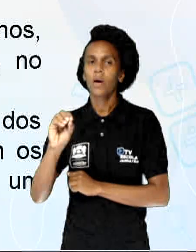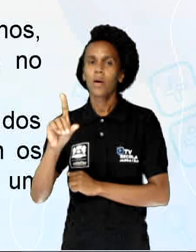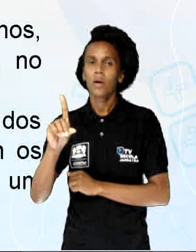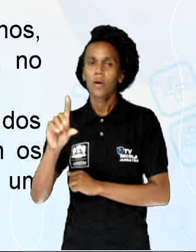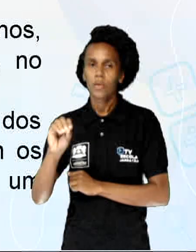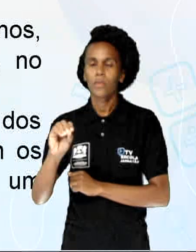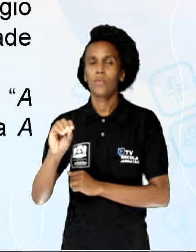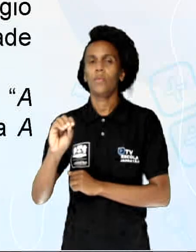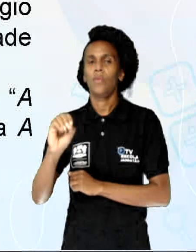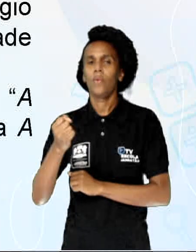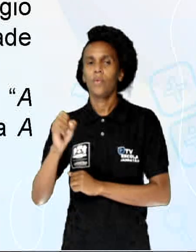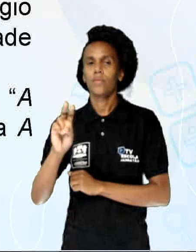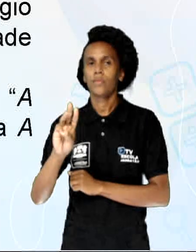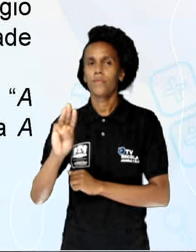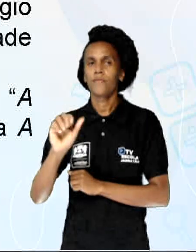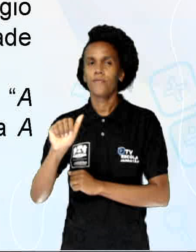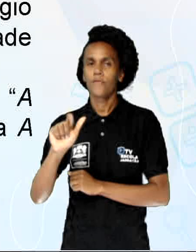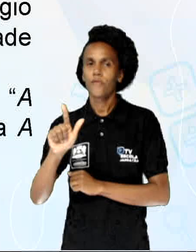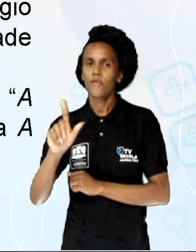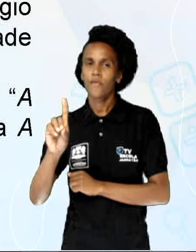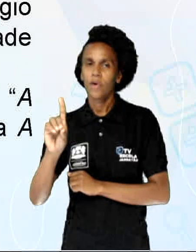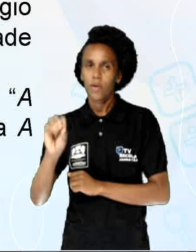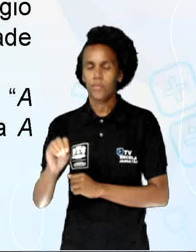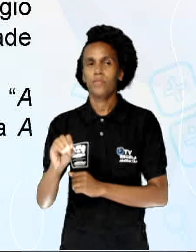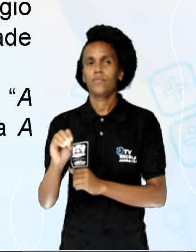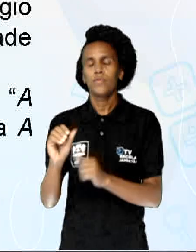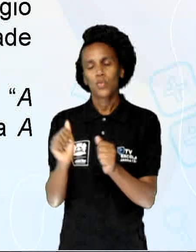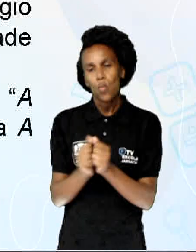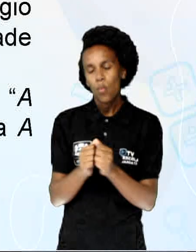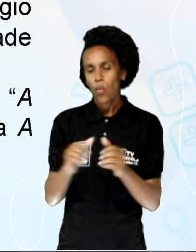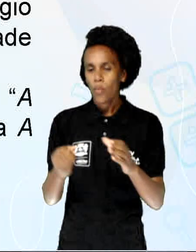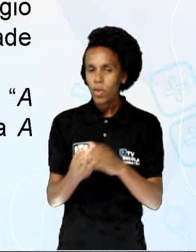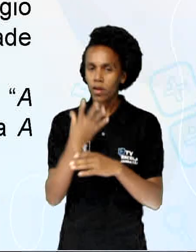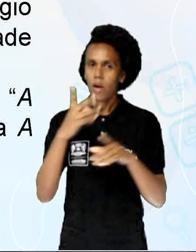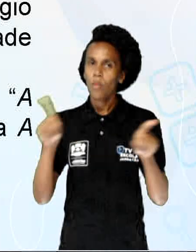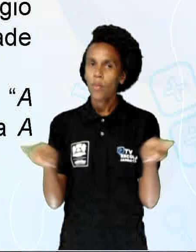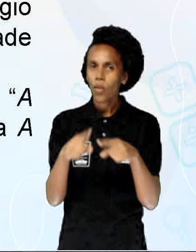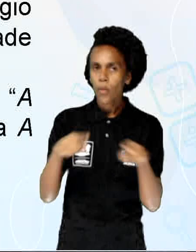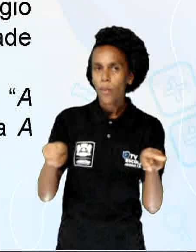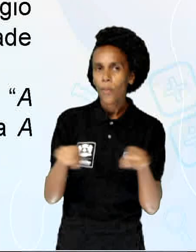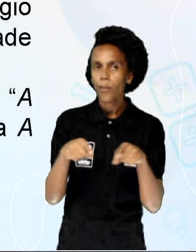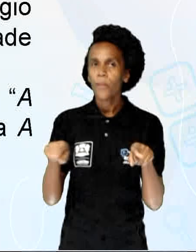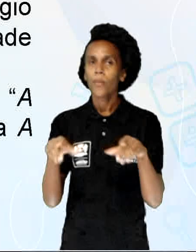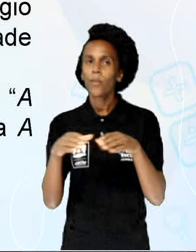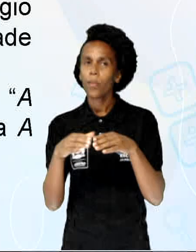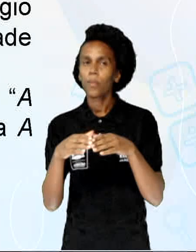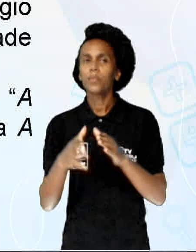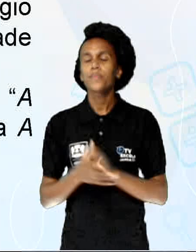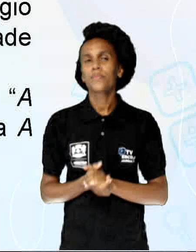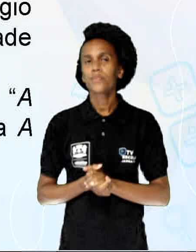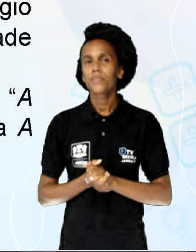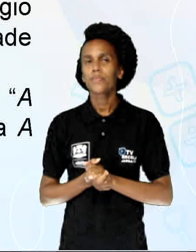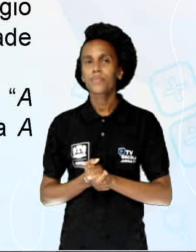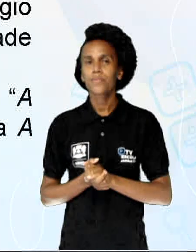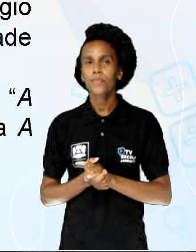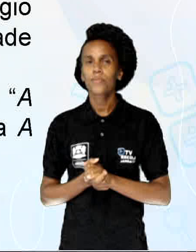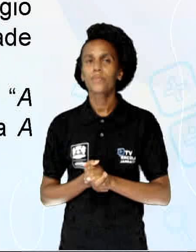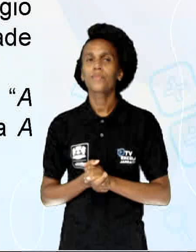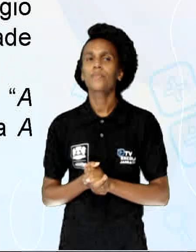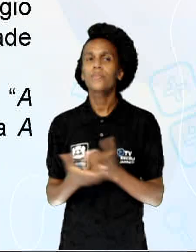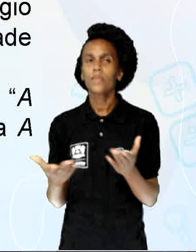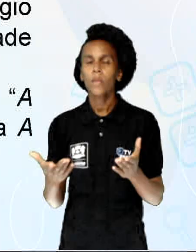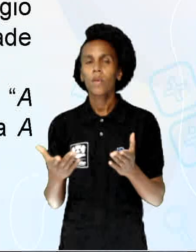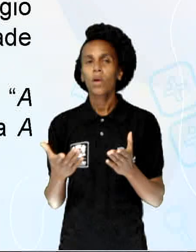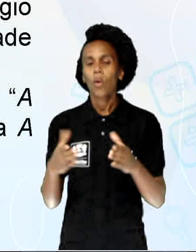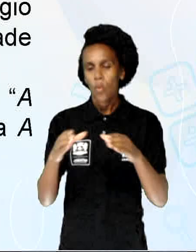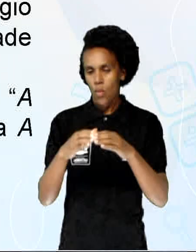para tocar em festas. O grupo era composto por Paulo e Haroldo, Maurício Jopte